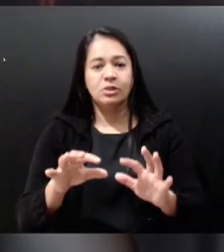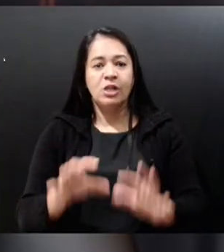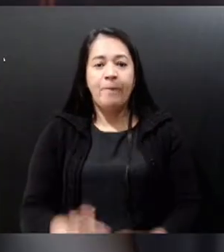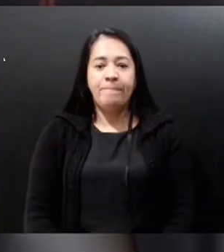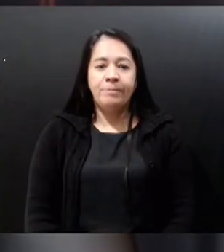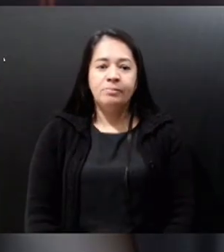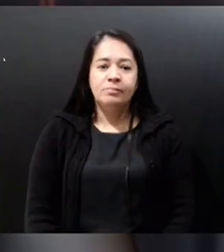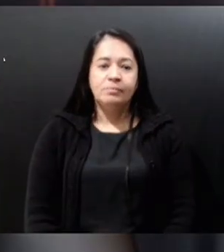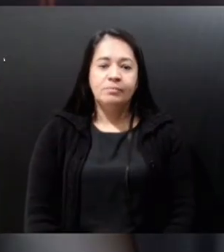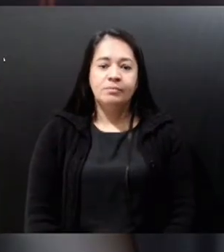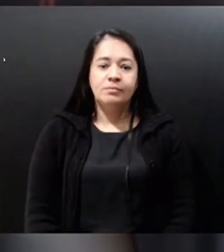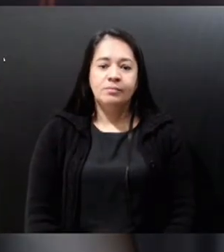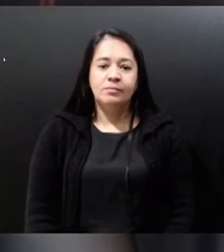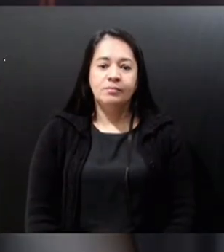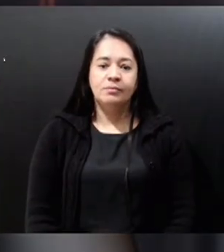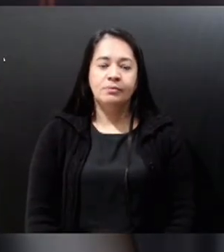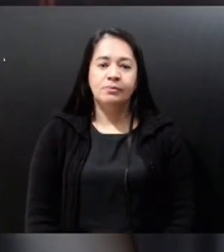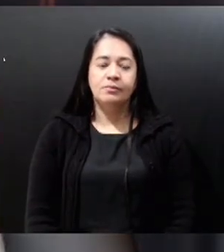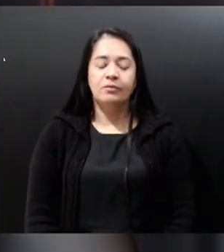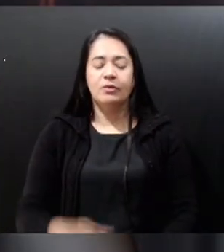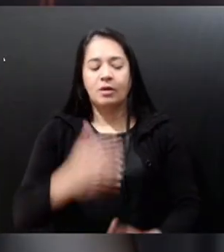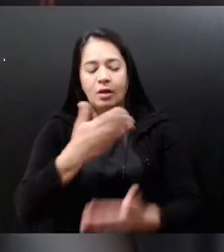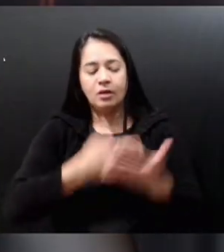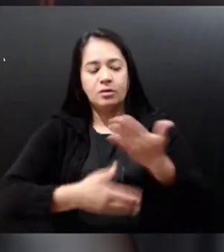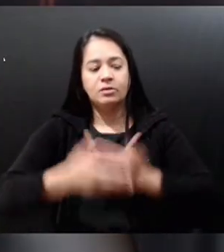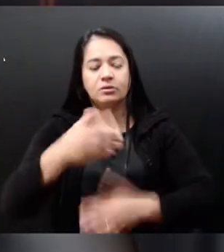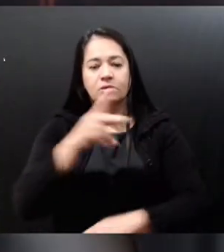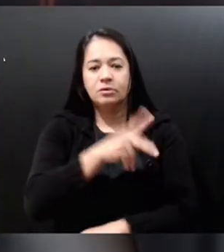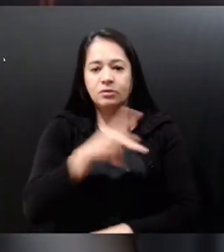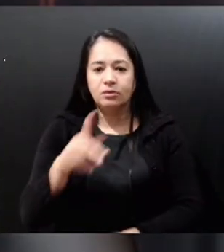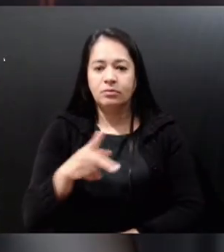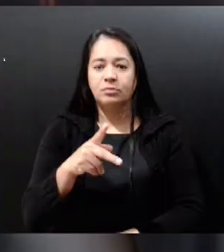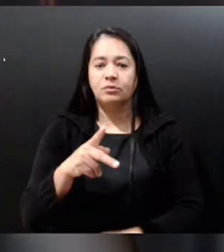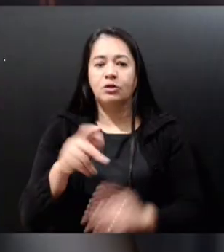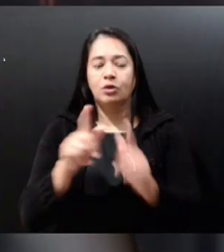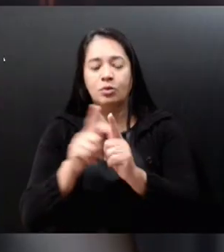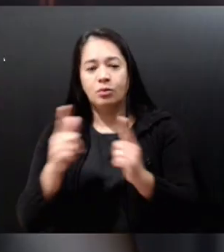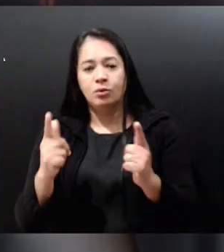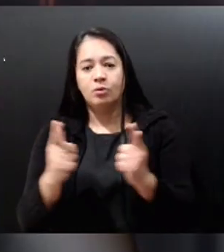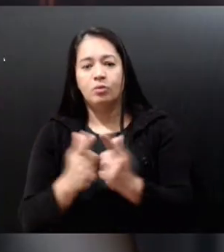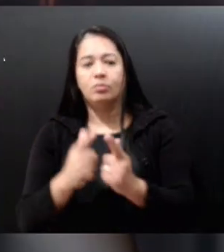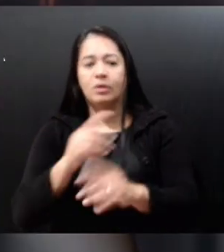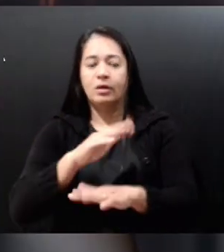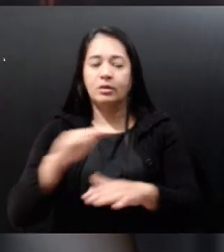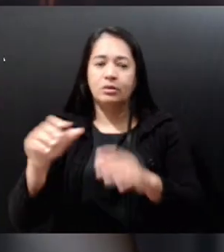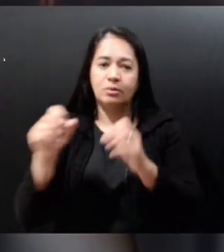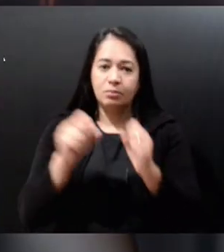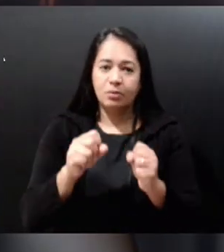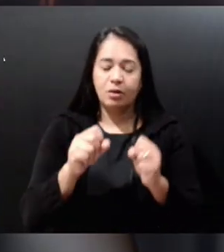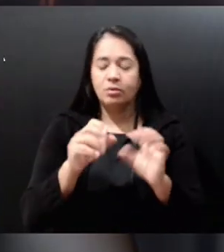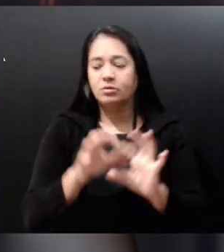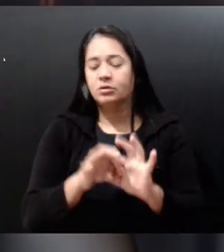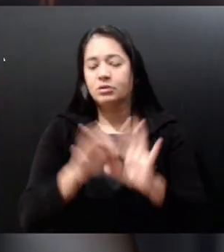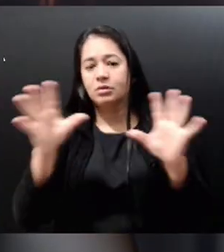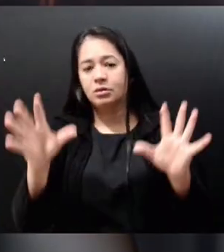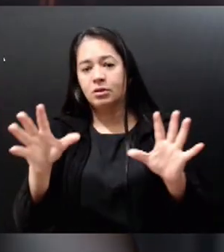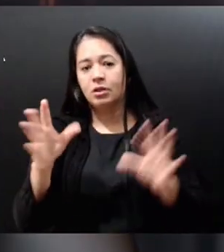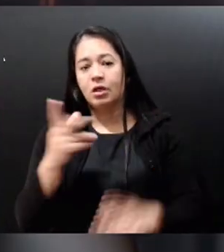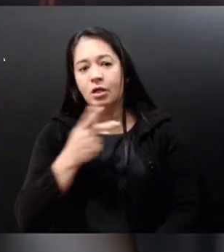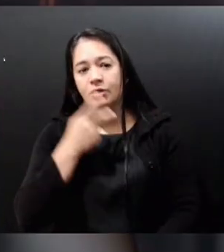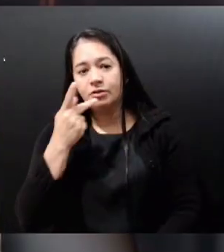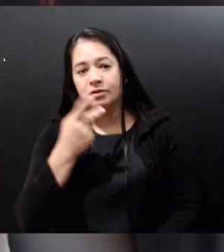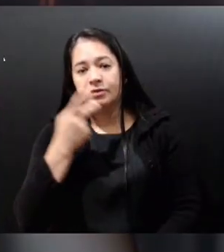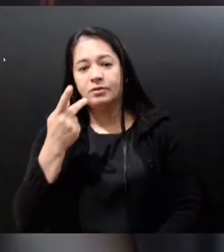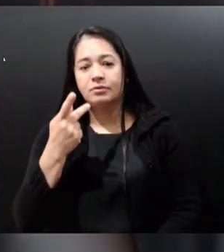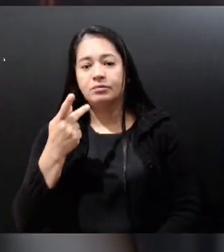entre os professores, com as crianças, com a equipe, a criança poder ter essa liberdade de falar, de se